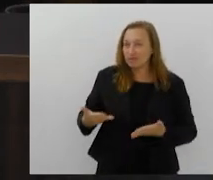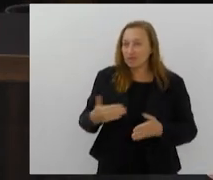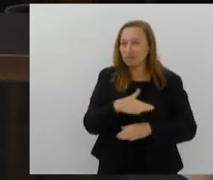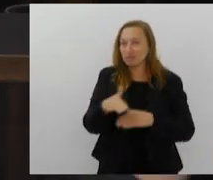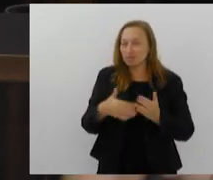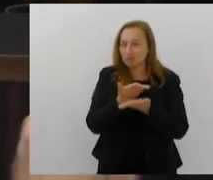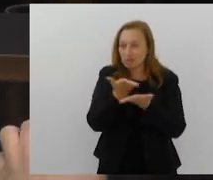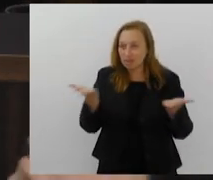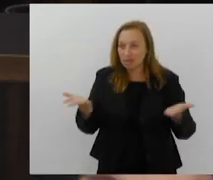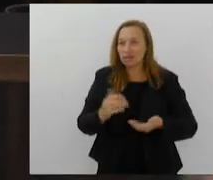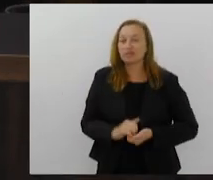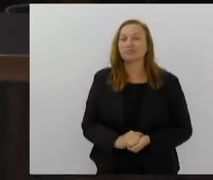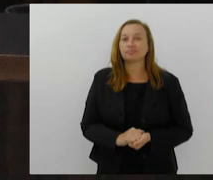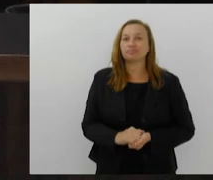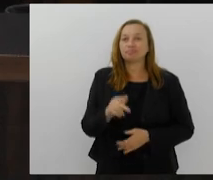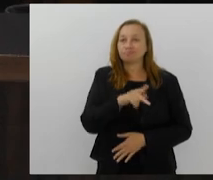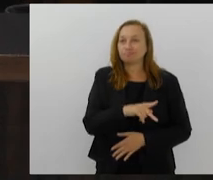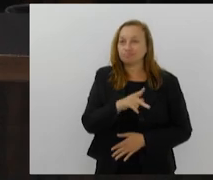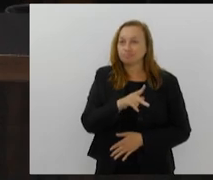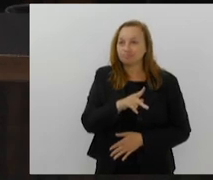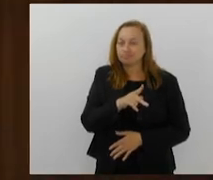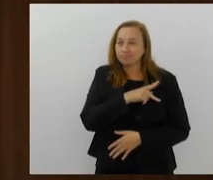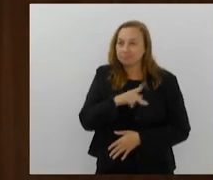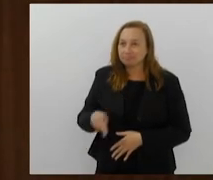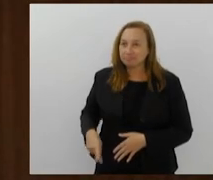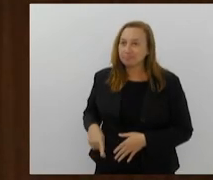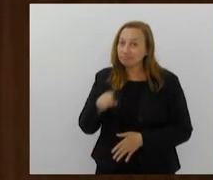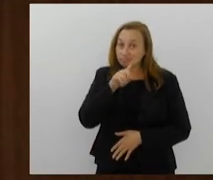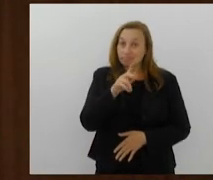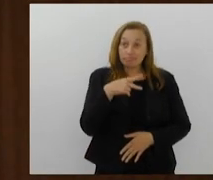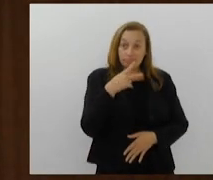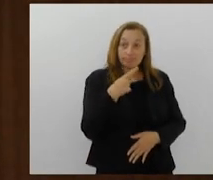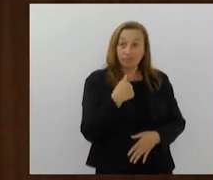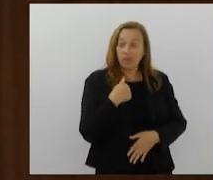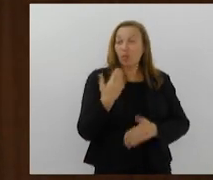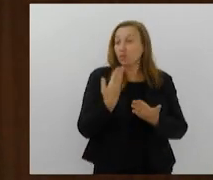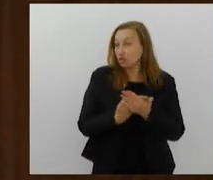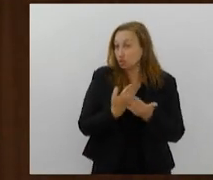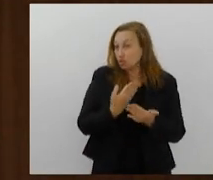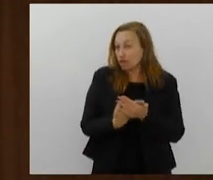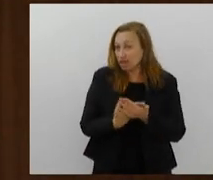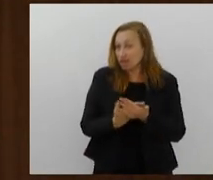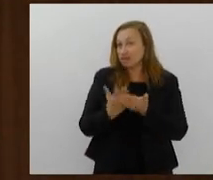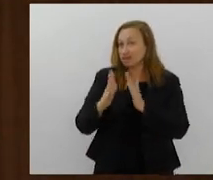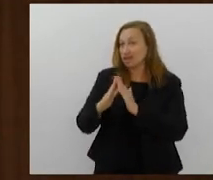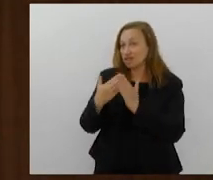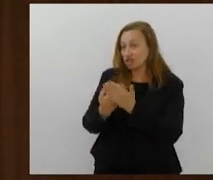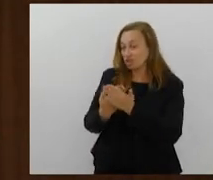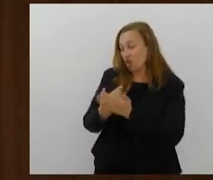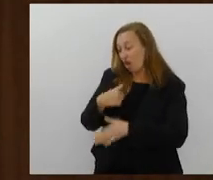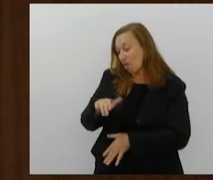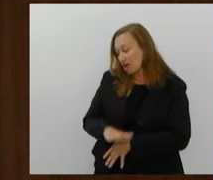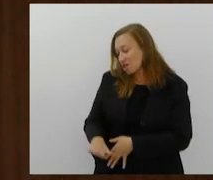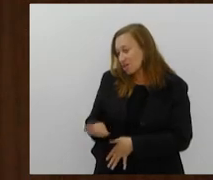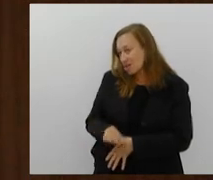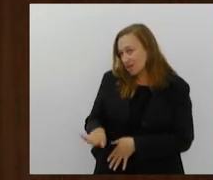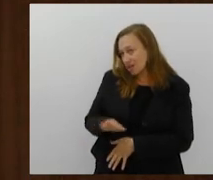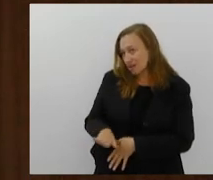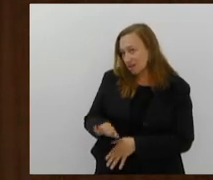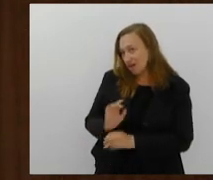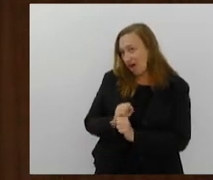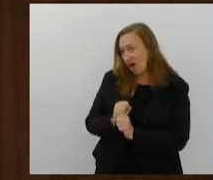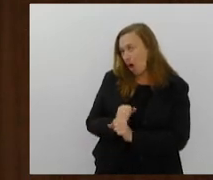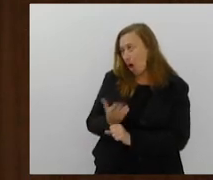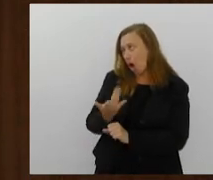parlamento. Sobre isso que você acabou de dizer, eu estudei na Escola Eliezer quando eu era um pouquinho, há poucos anos